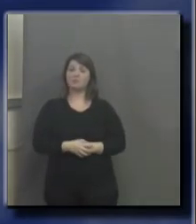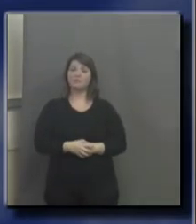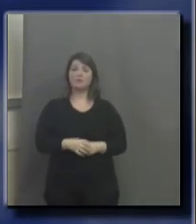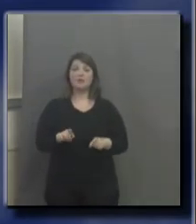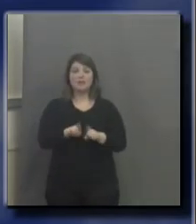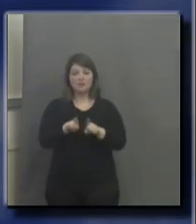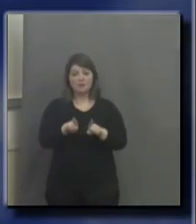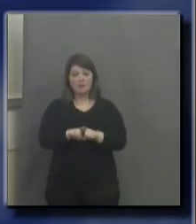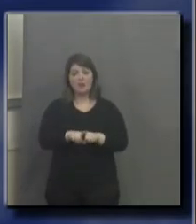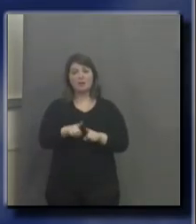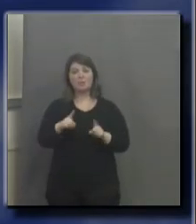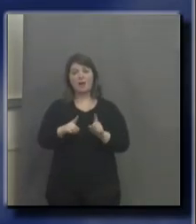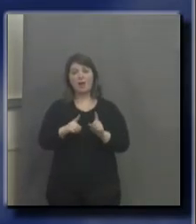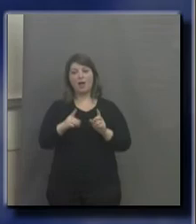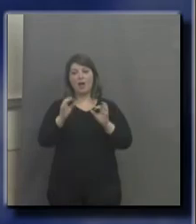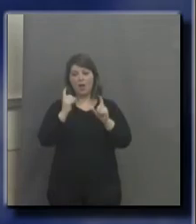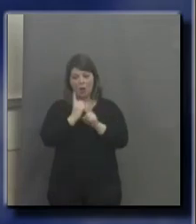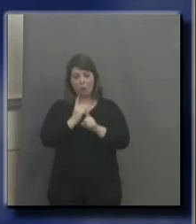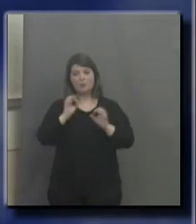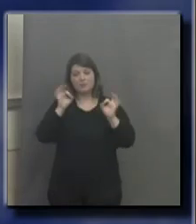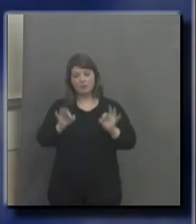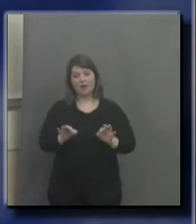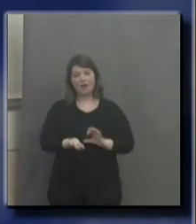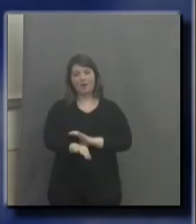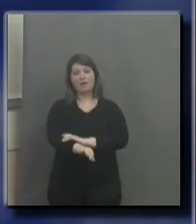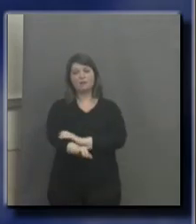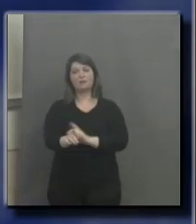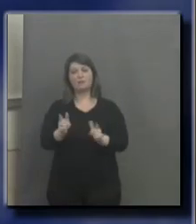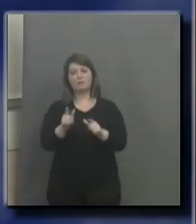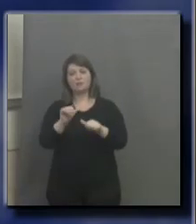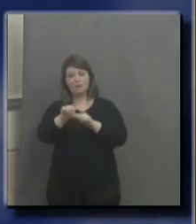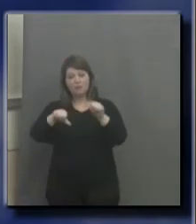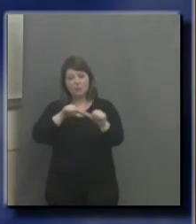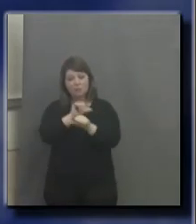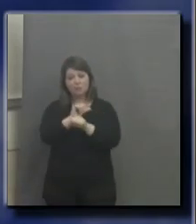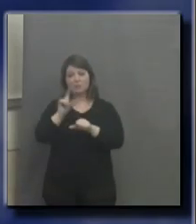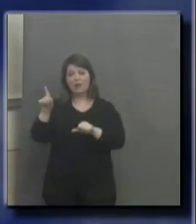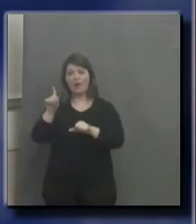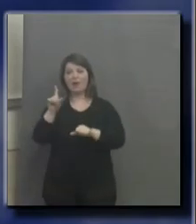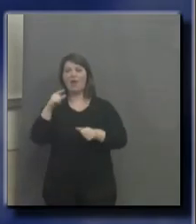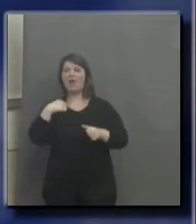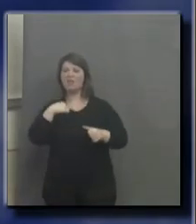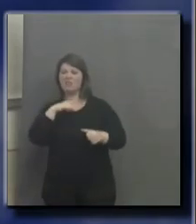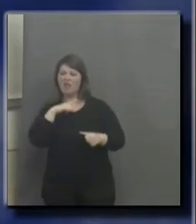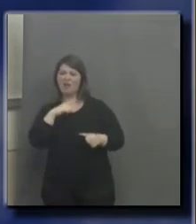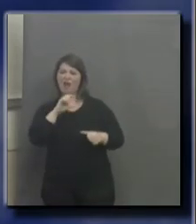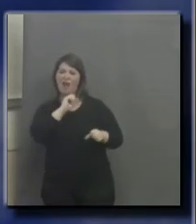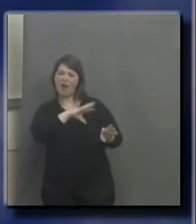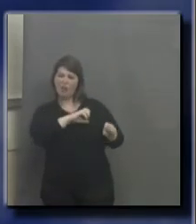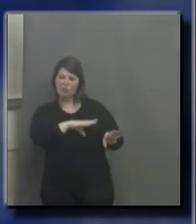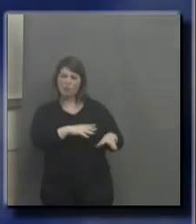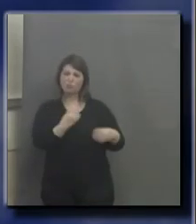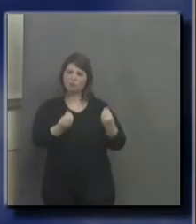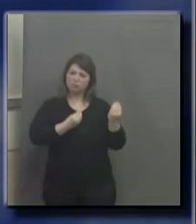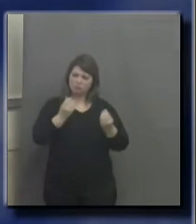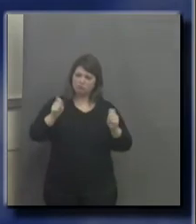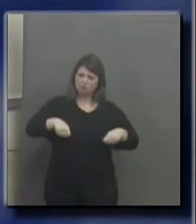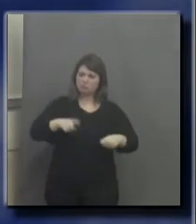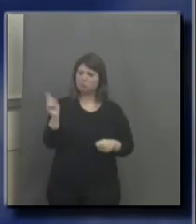para serem reconhecidos, para alterar o número de vagas, né, para todas as mudanças